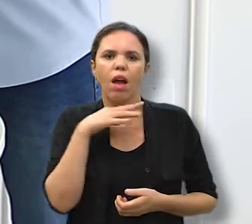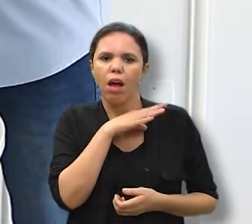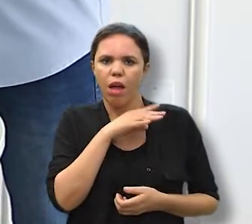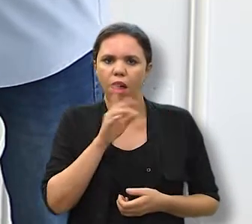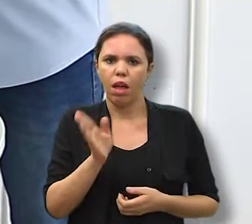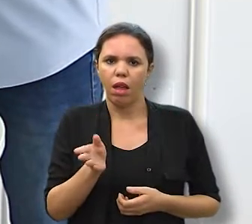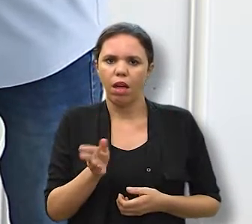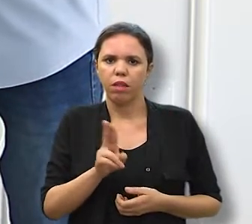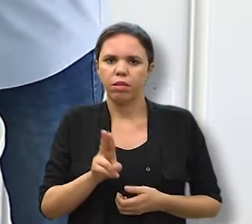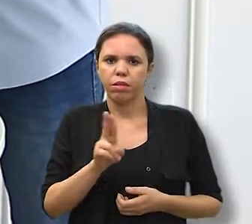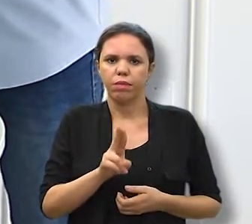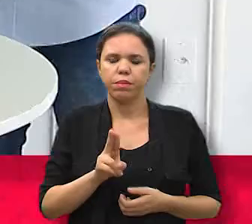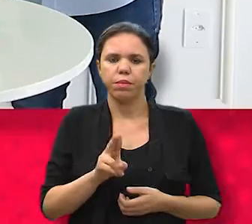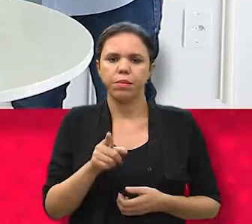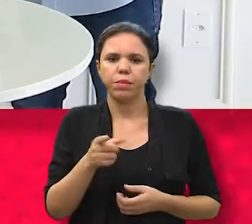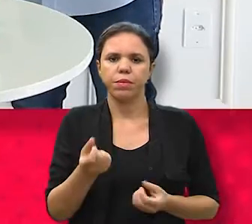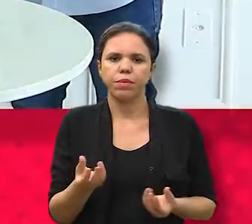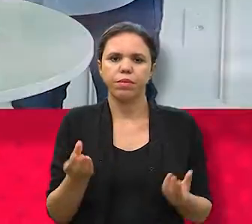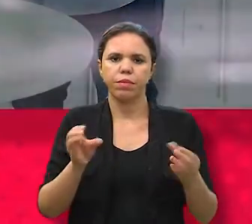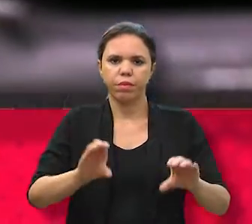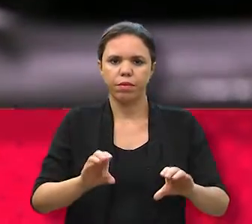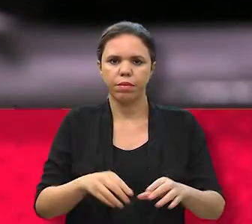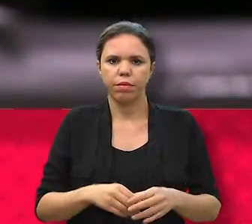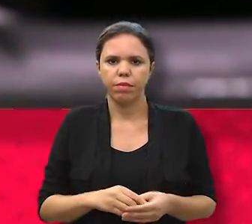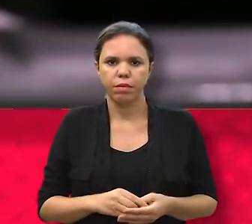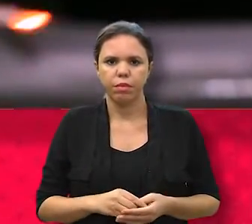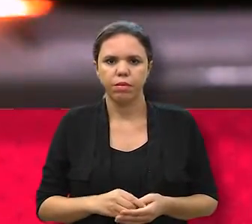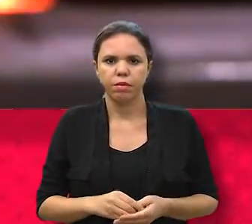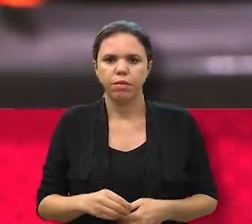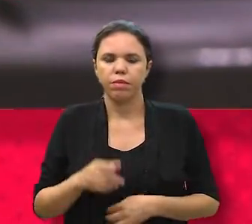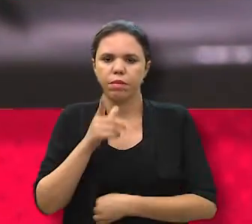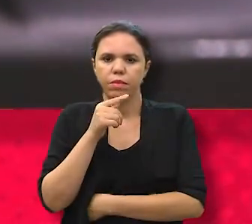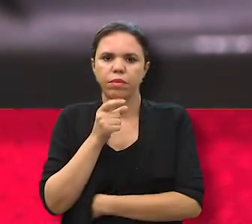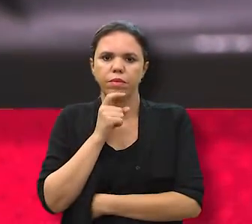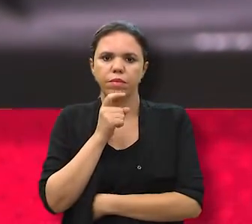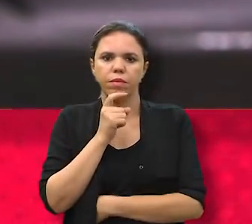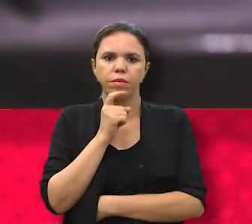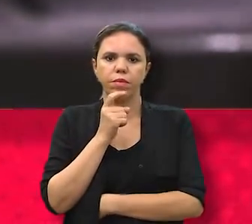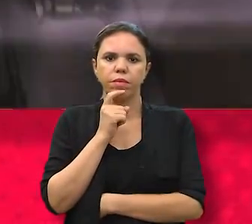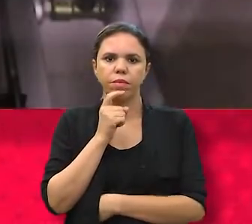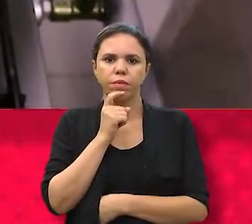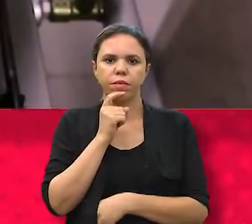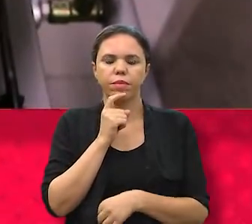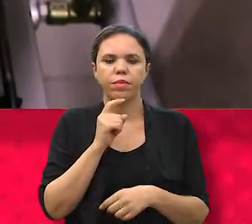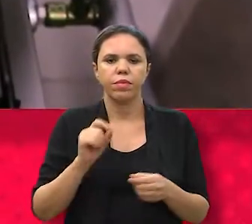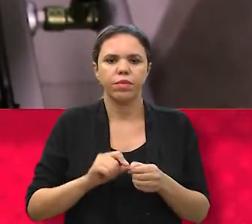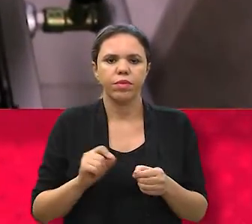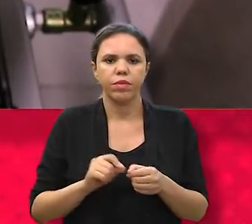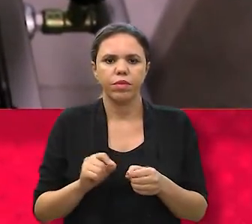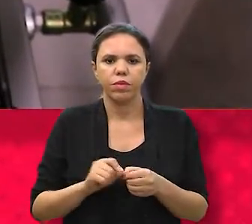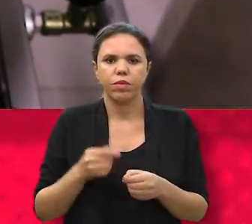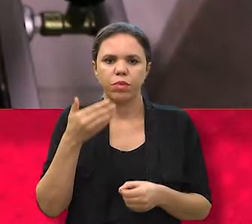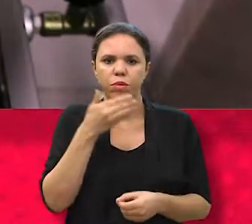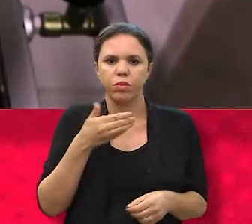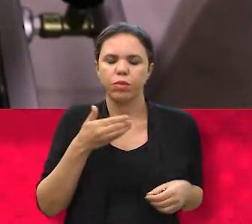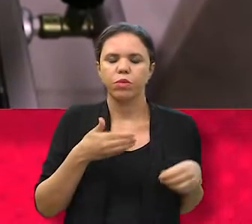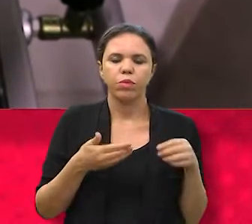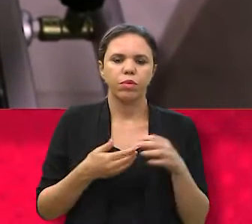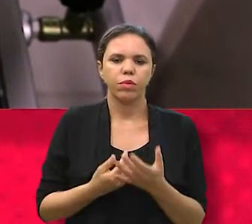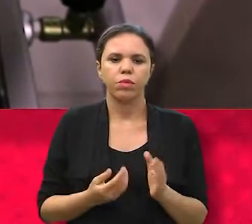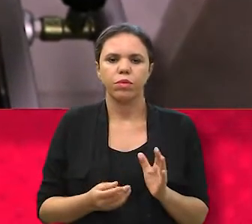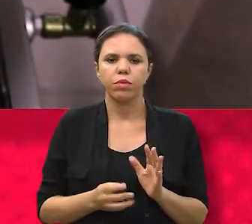quente já. Porque se você coloca... A água fria, quando você tá fazendo o caramelo, ele tá numa